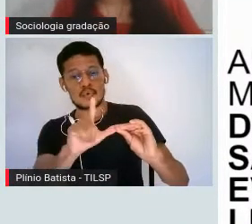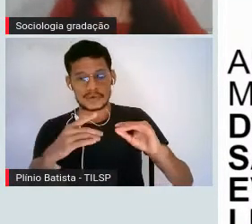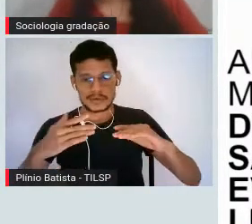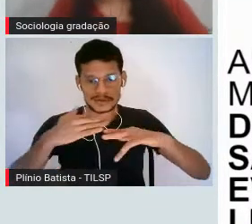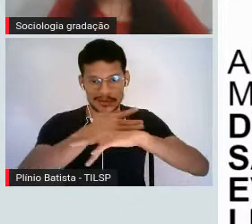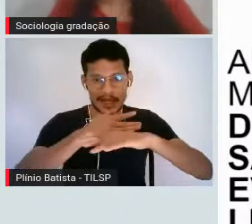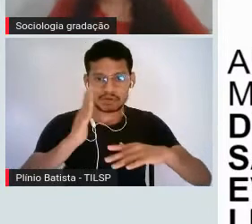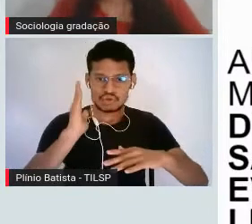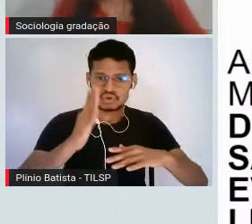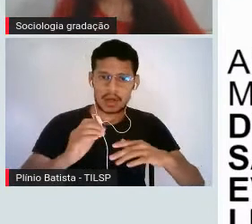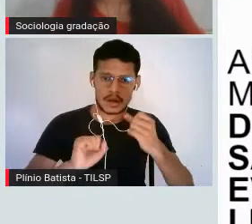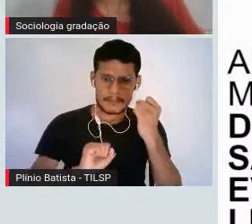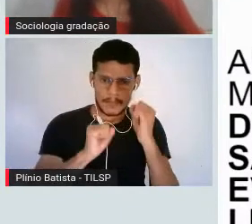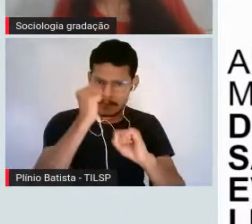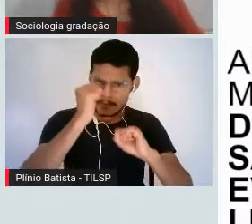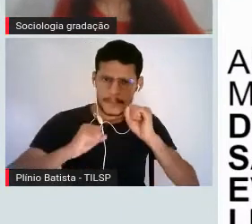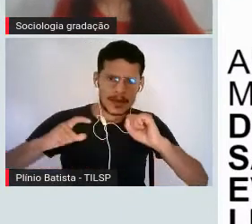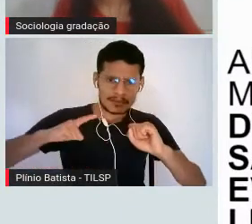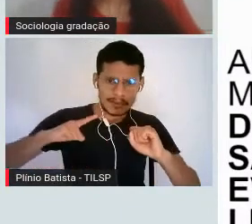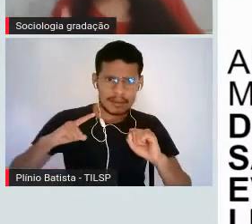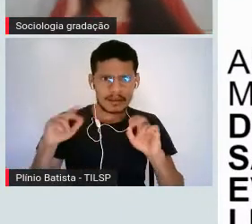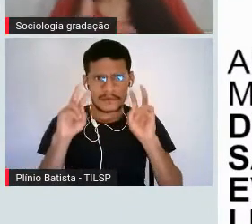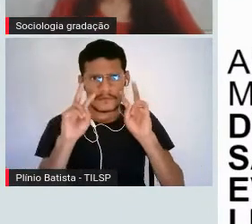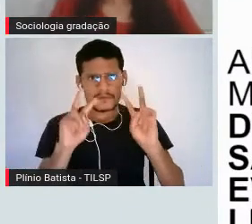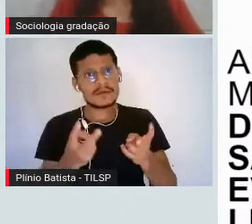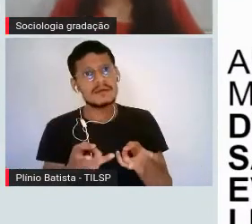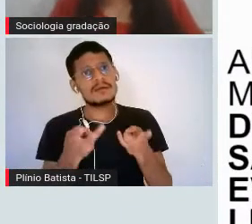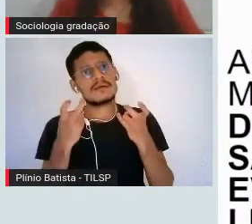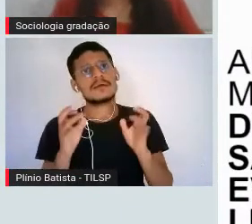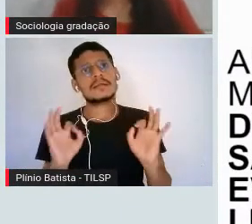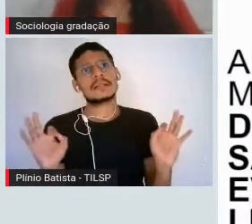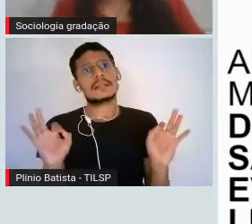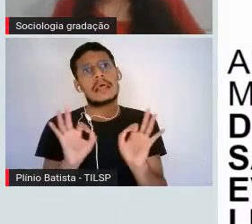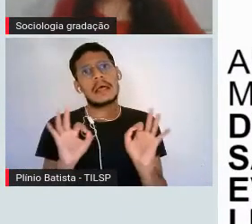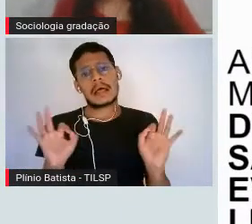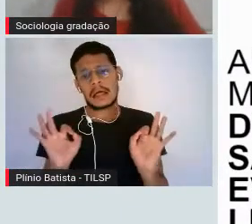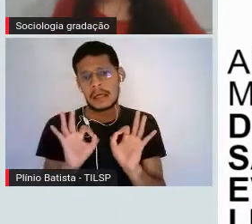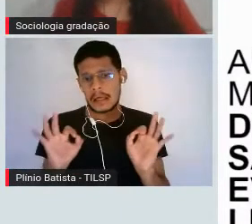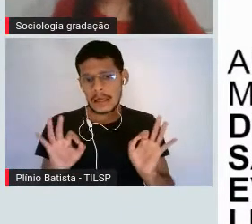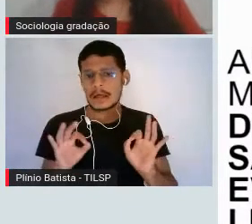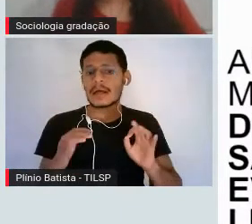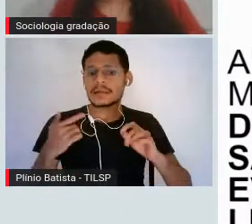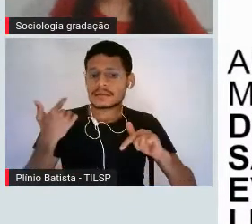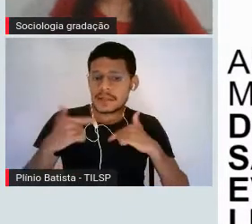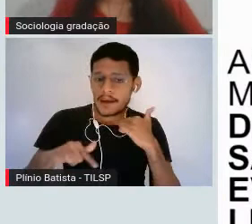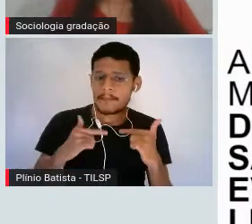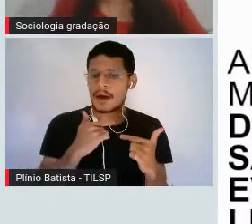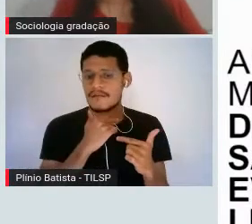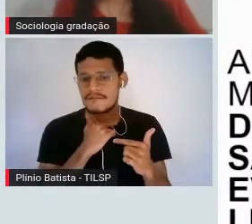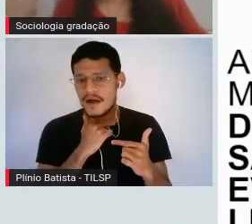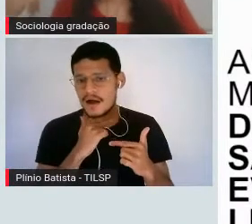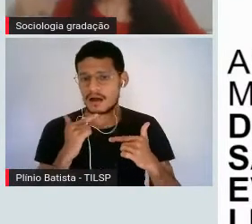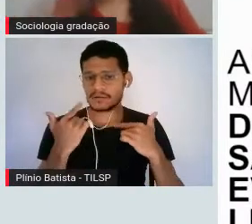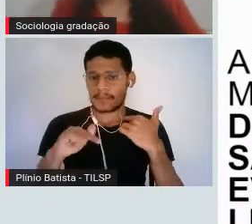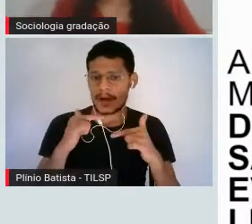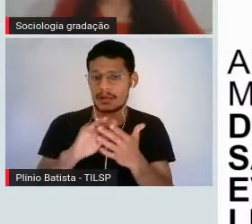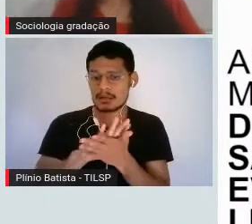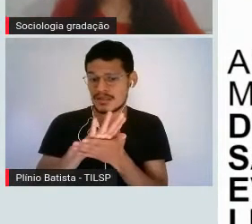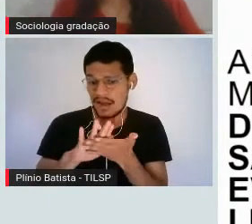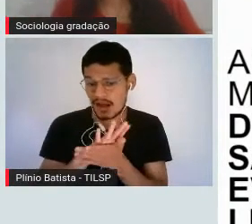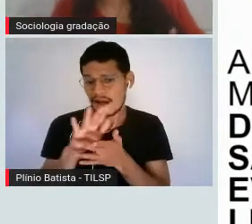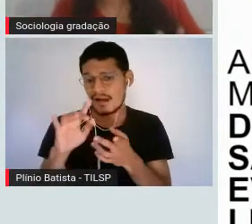industrializada, e aí se vê sem nada, porque não há trabalho para todo mundo. Então, o que ocorre é